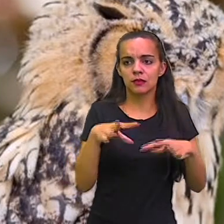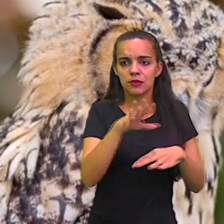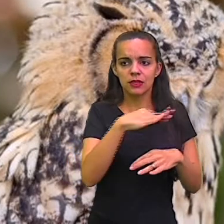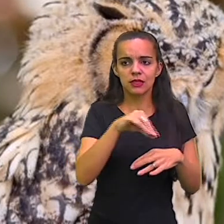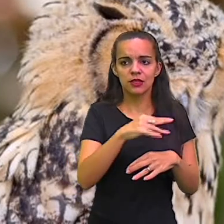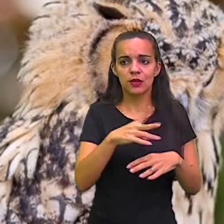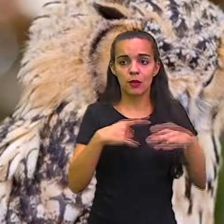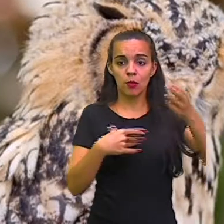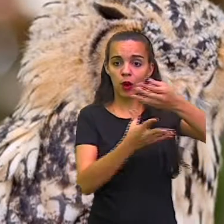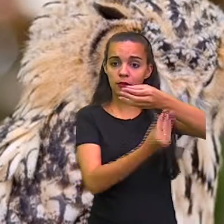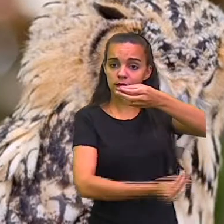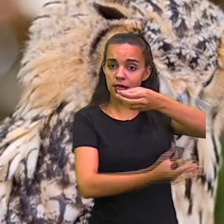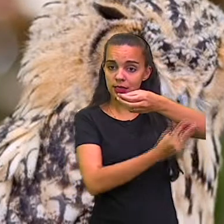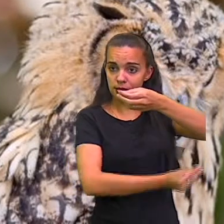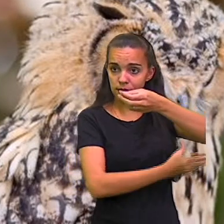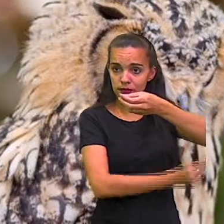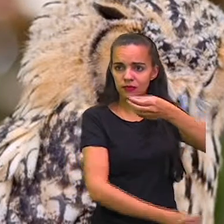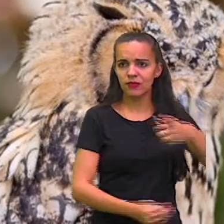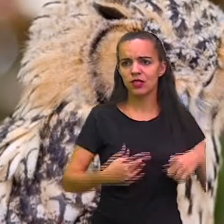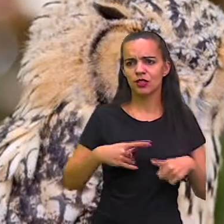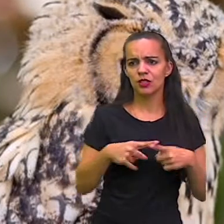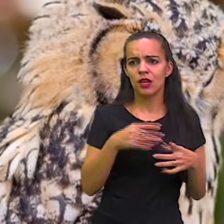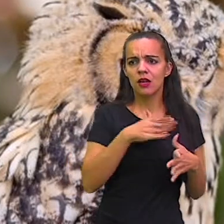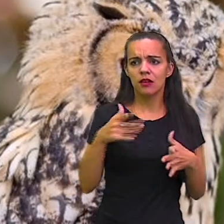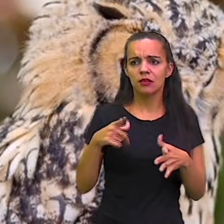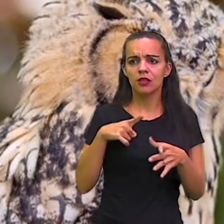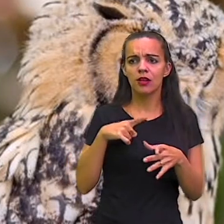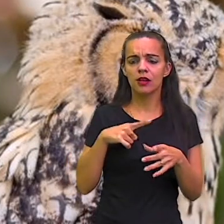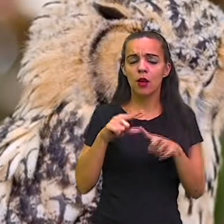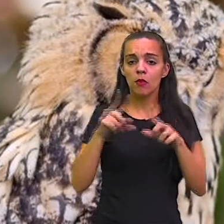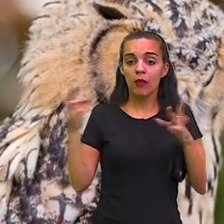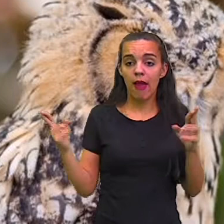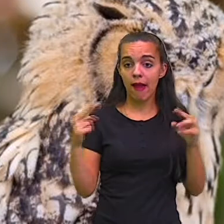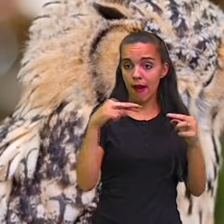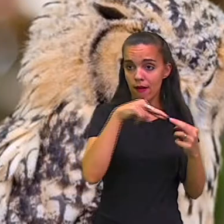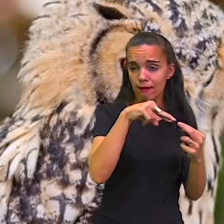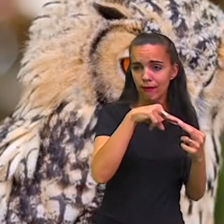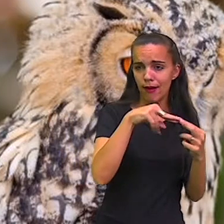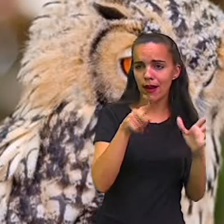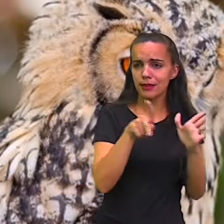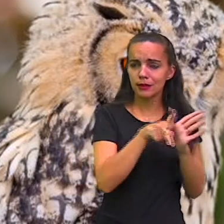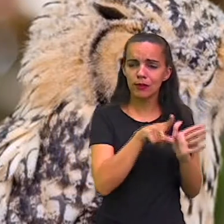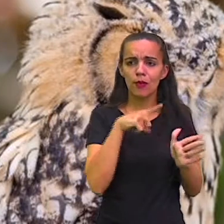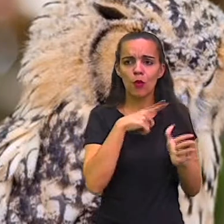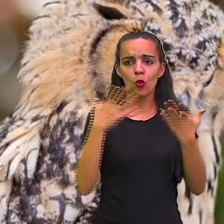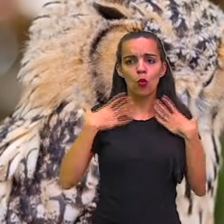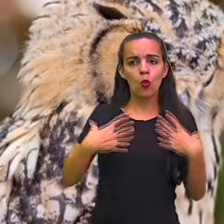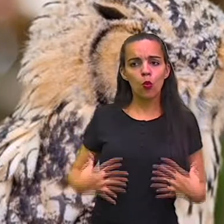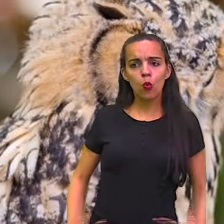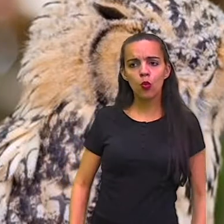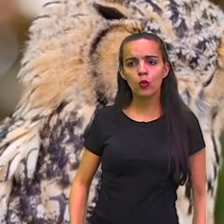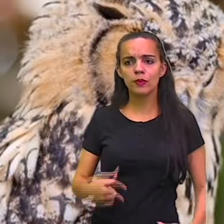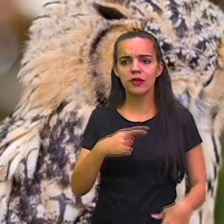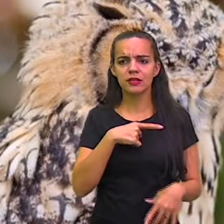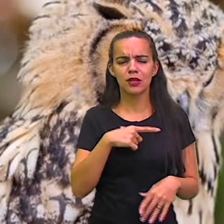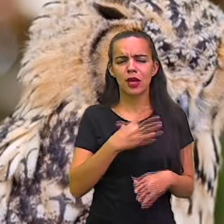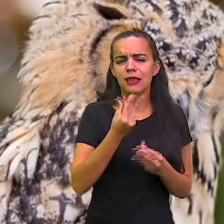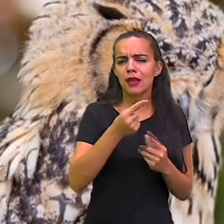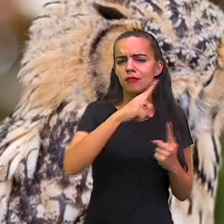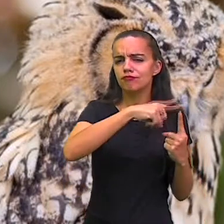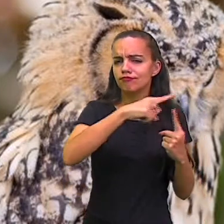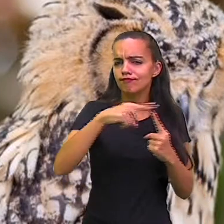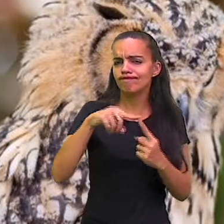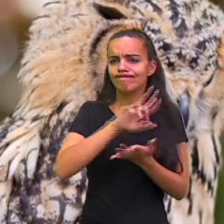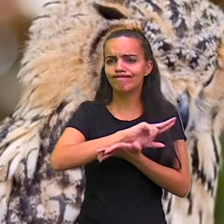pena são estruturas diretamente relacionadas com o gol apesar de muitas espécies